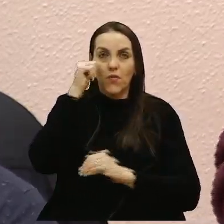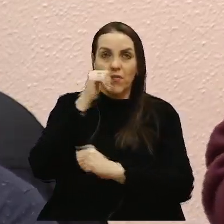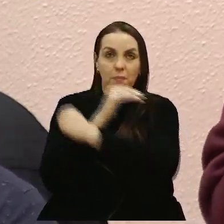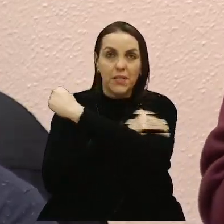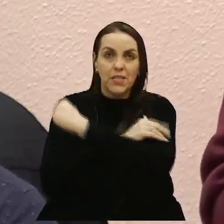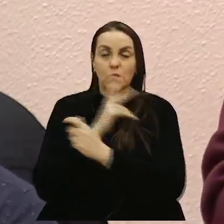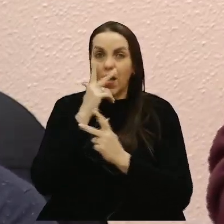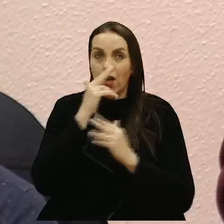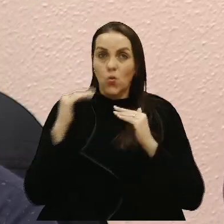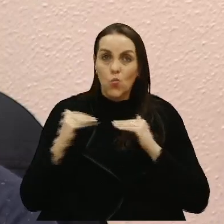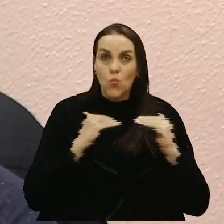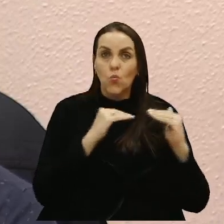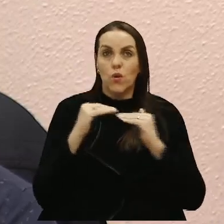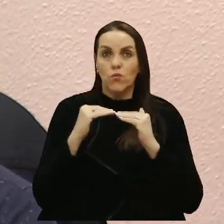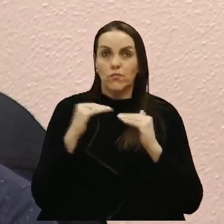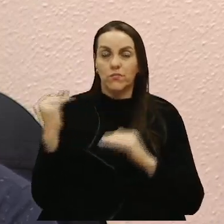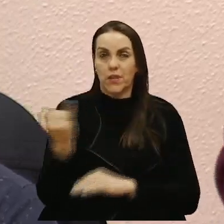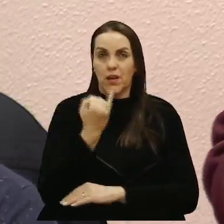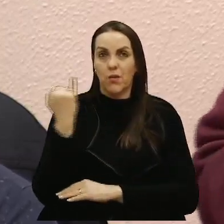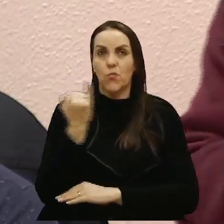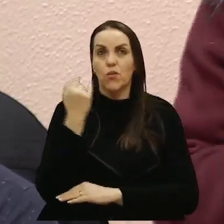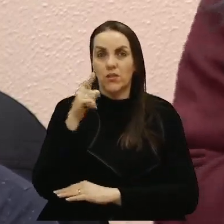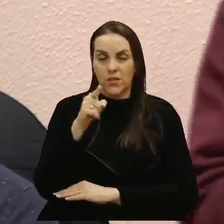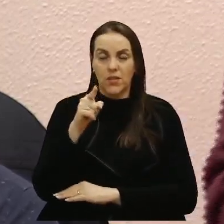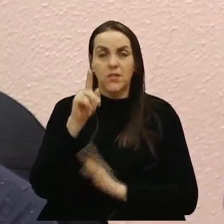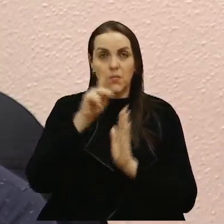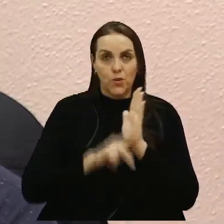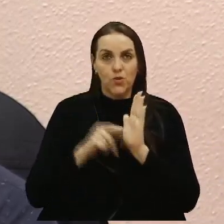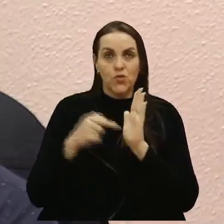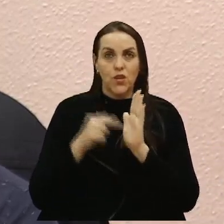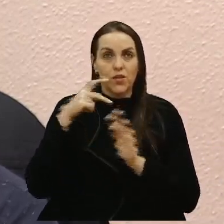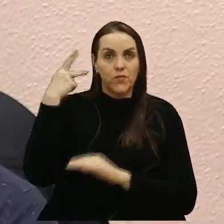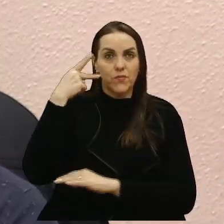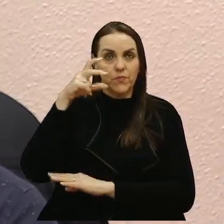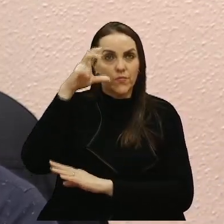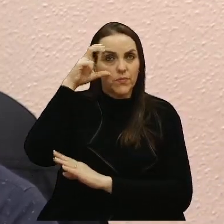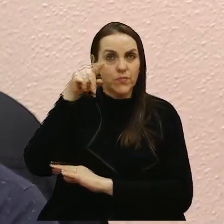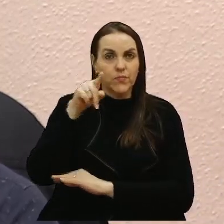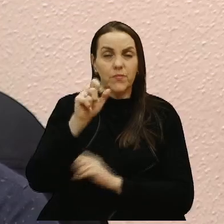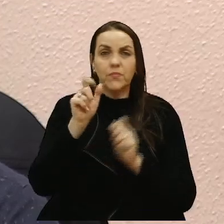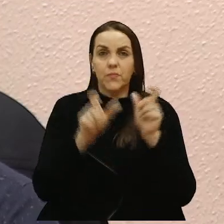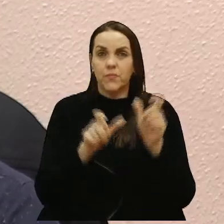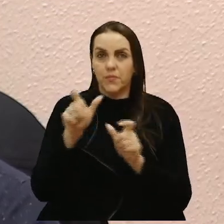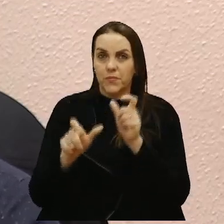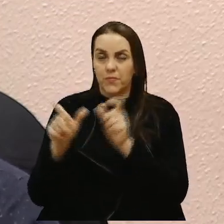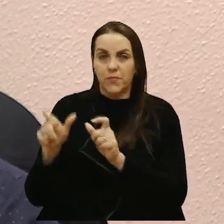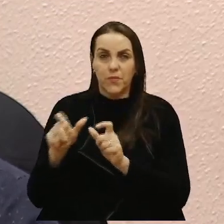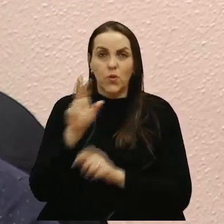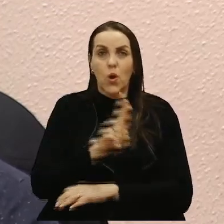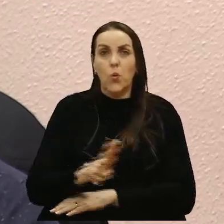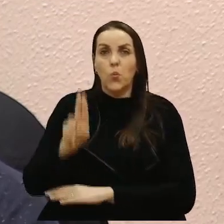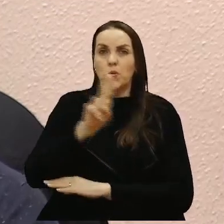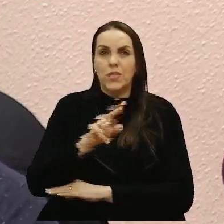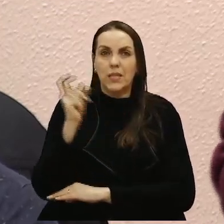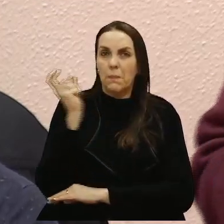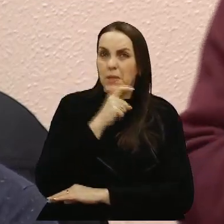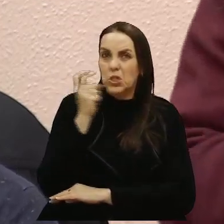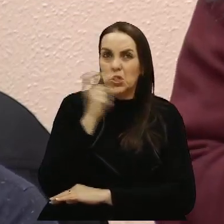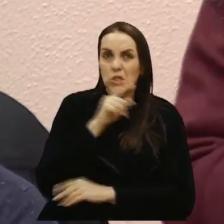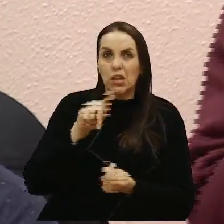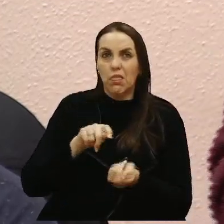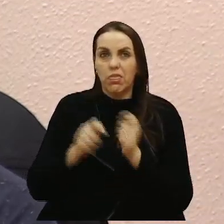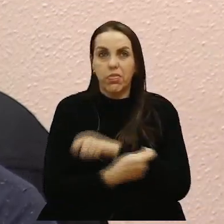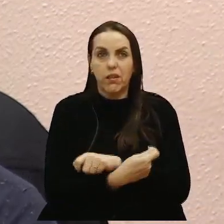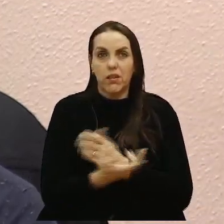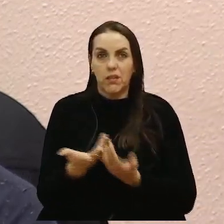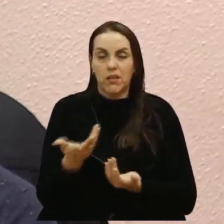E, mais uma vez, a importância desse projeto, vereadora Sandra, é para que pessoas não se utilizem de mentiras e distorções